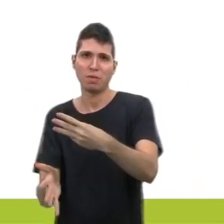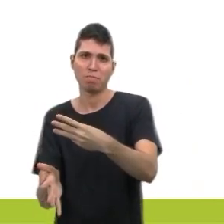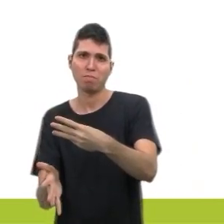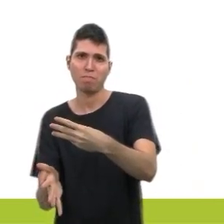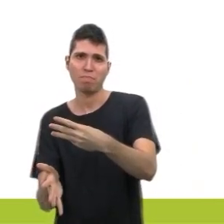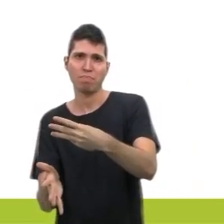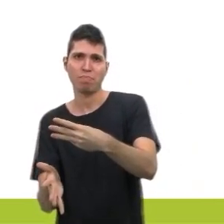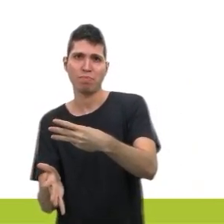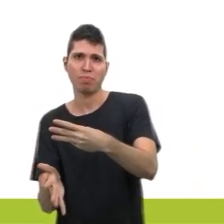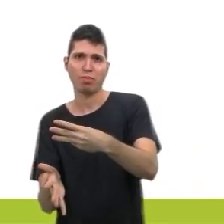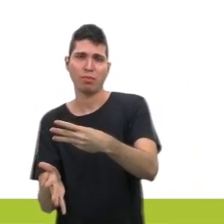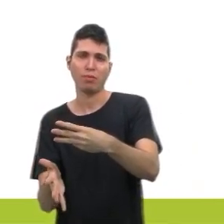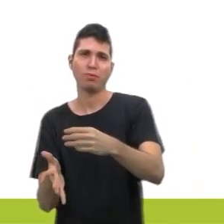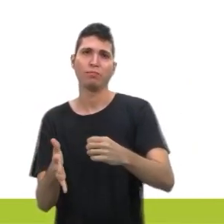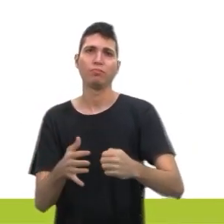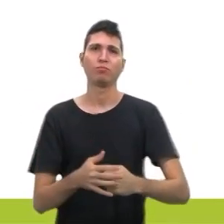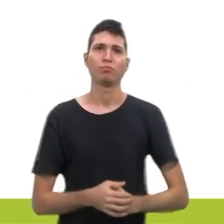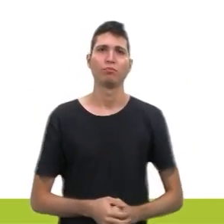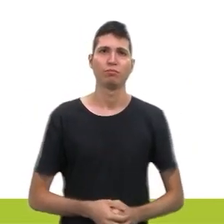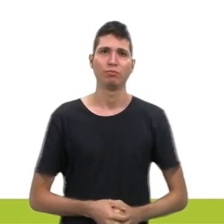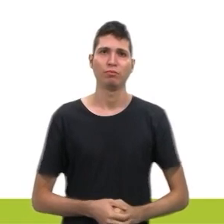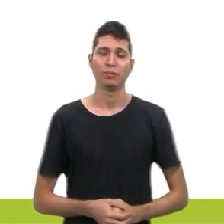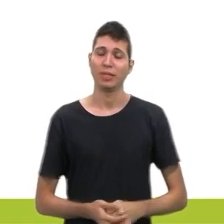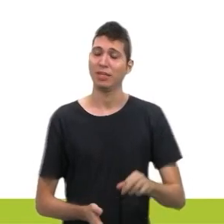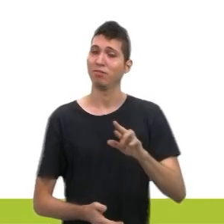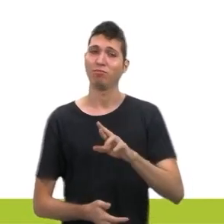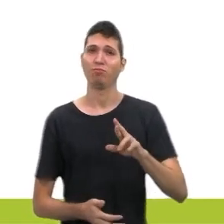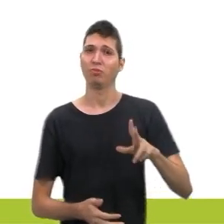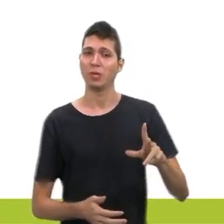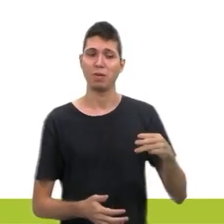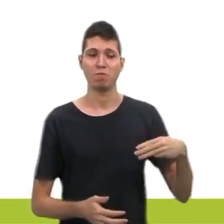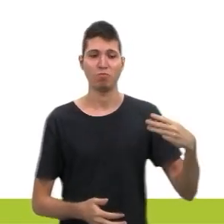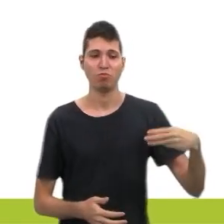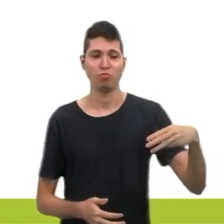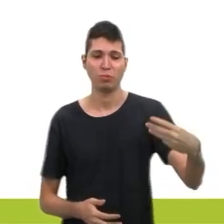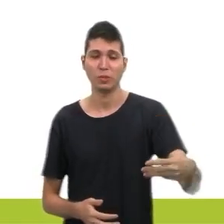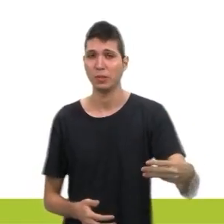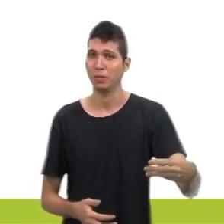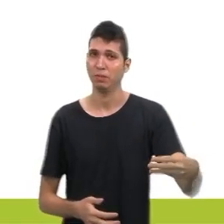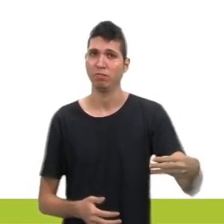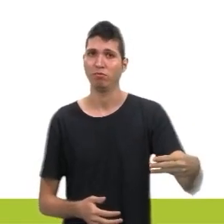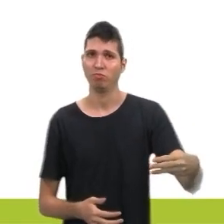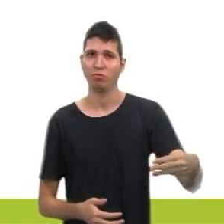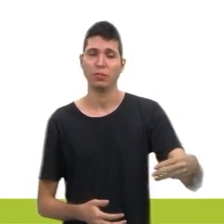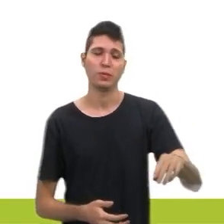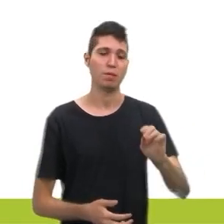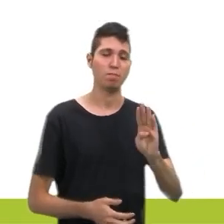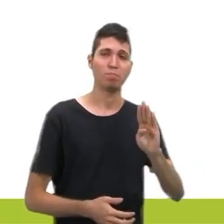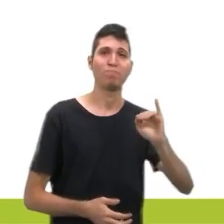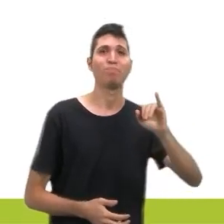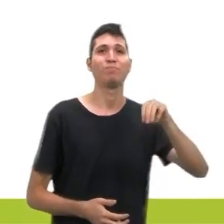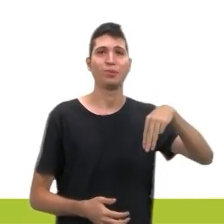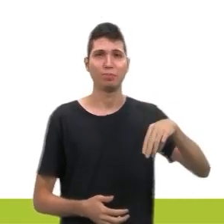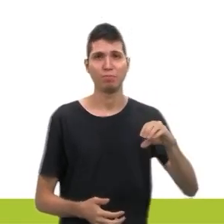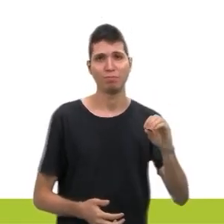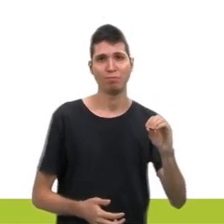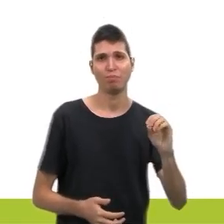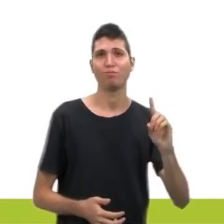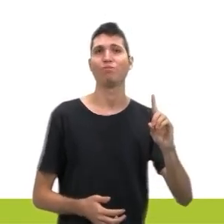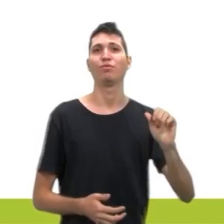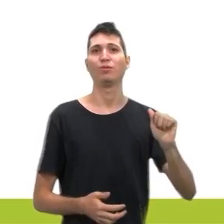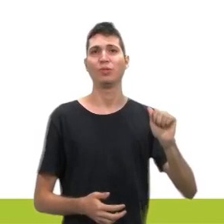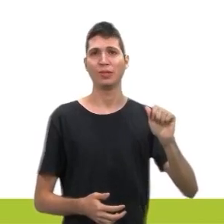entraria nessa palavrinha aqui, ó. Ele não seria mais a moda, seria bimodal, tá bom? Isso pode acontecer com mais itens, tá bom,